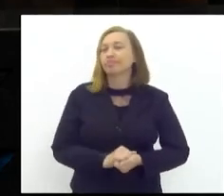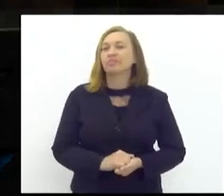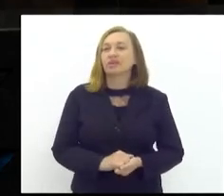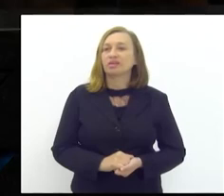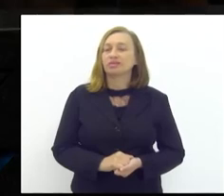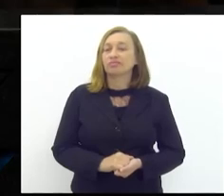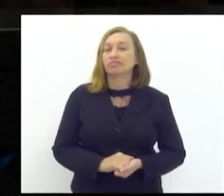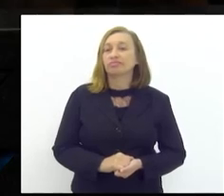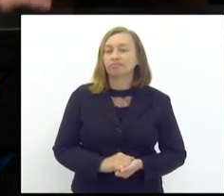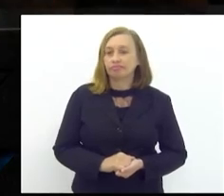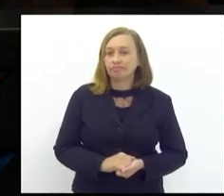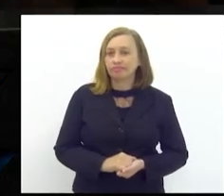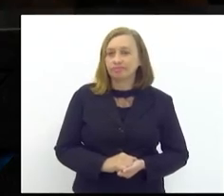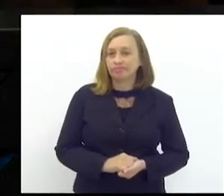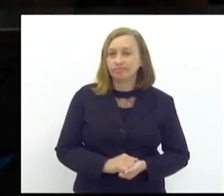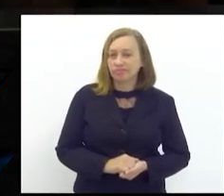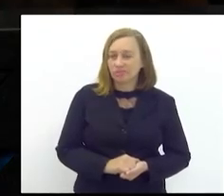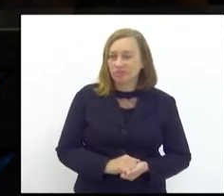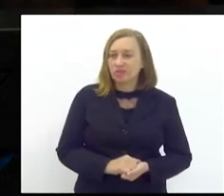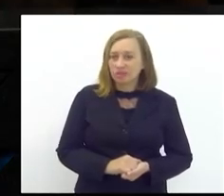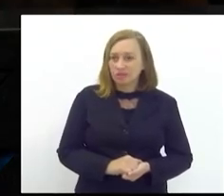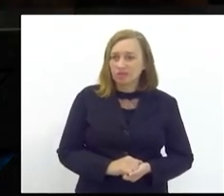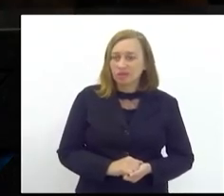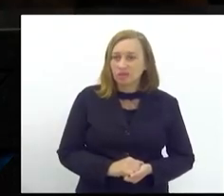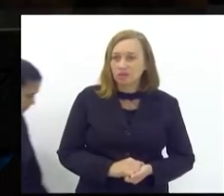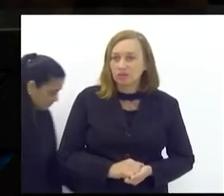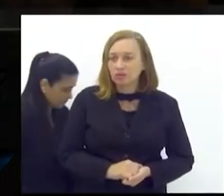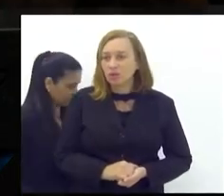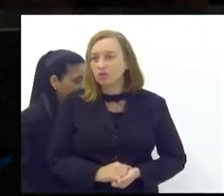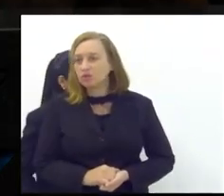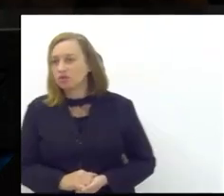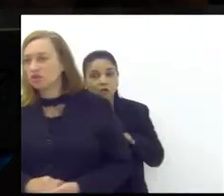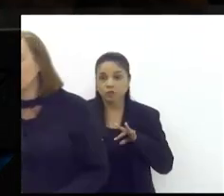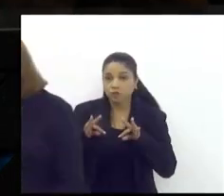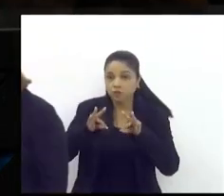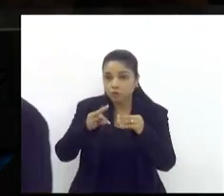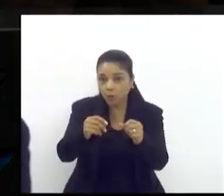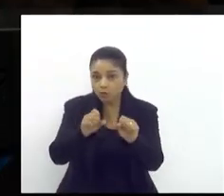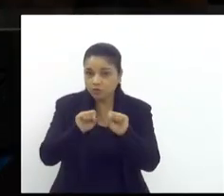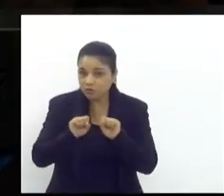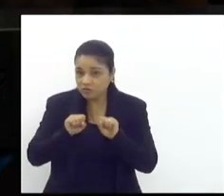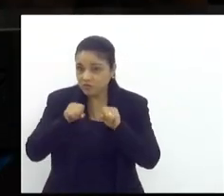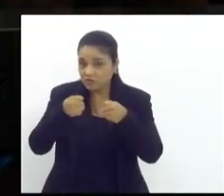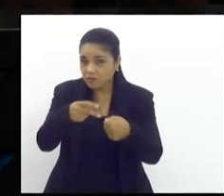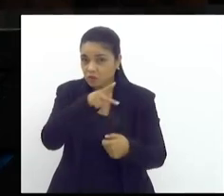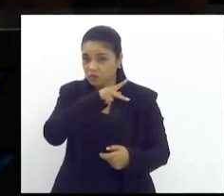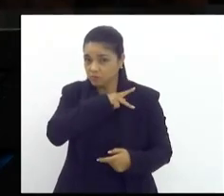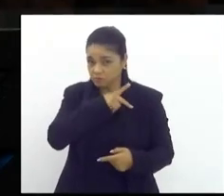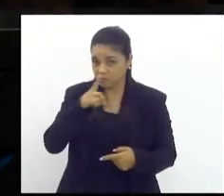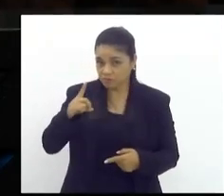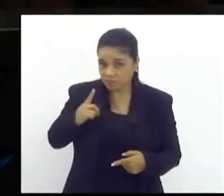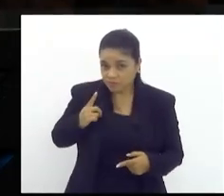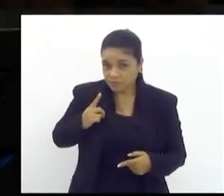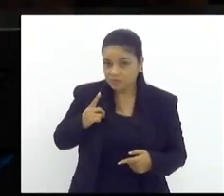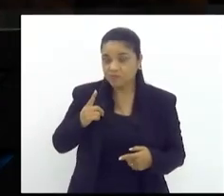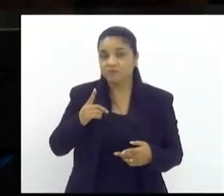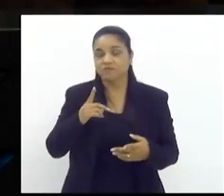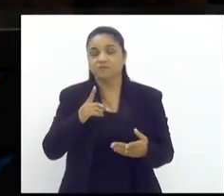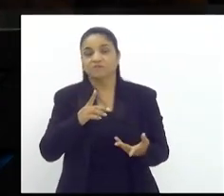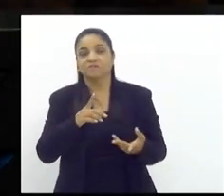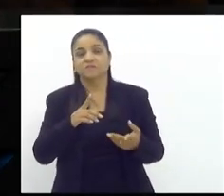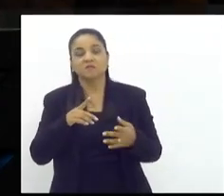aliás todos os Defensores são concursados e passam por um puro